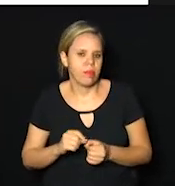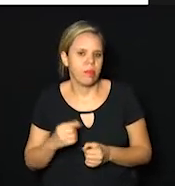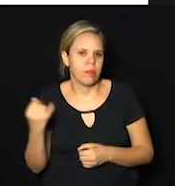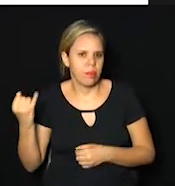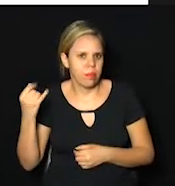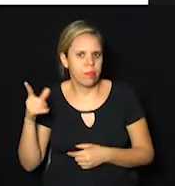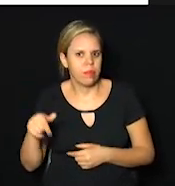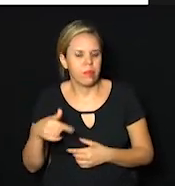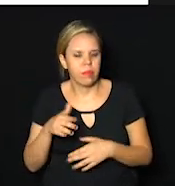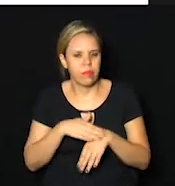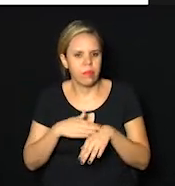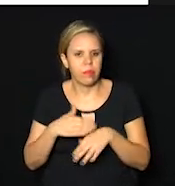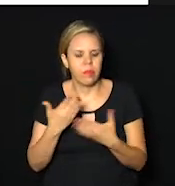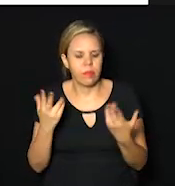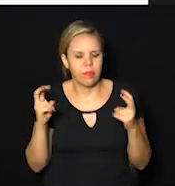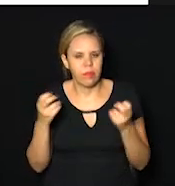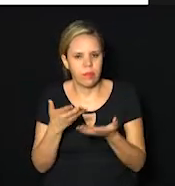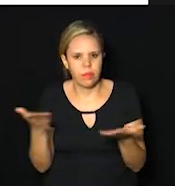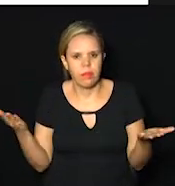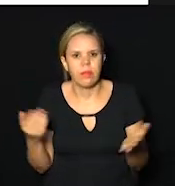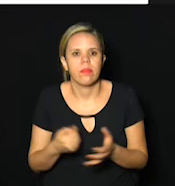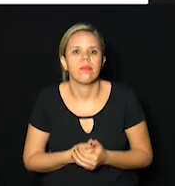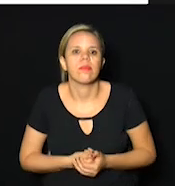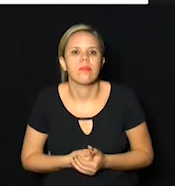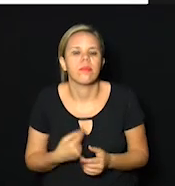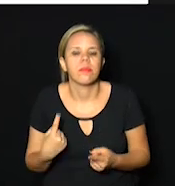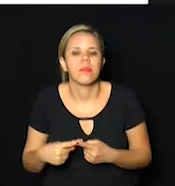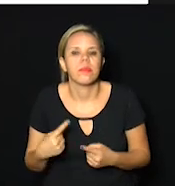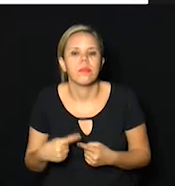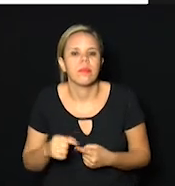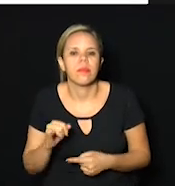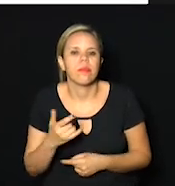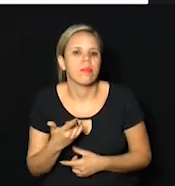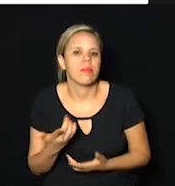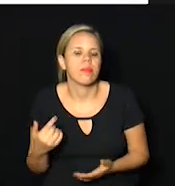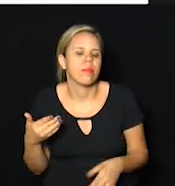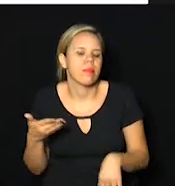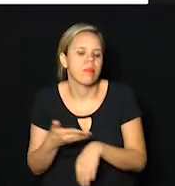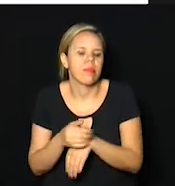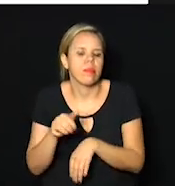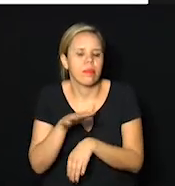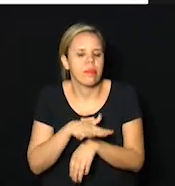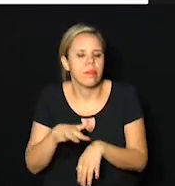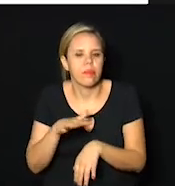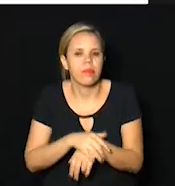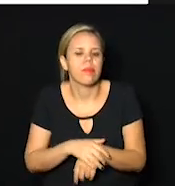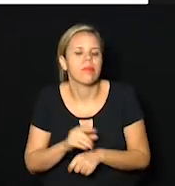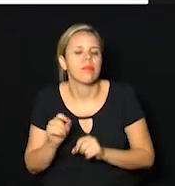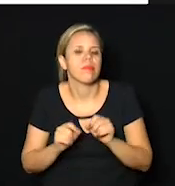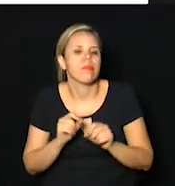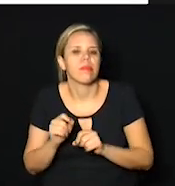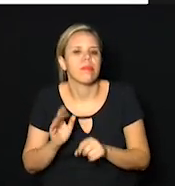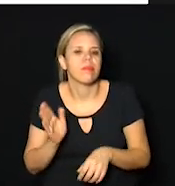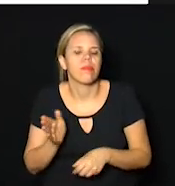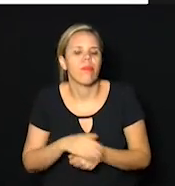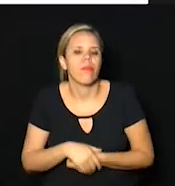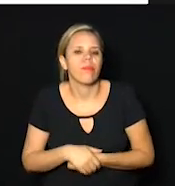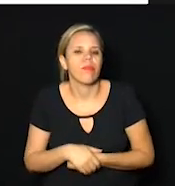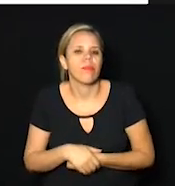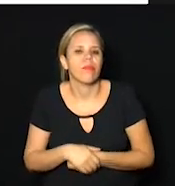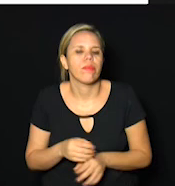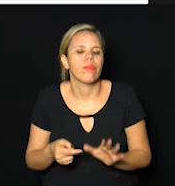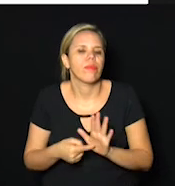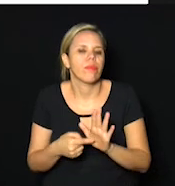de conversar com vocês a respeito disso, porque senão a gente entra num ambiente que já está se